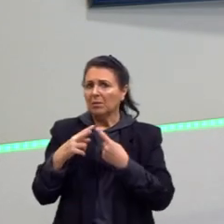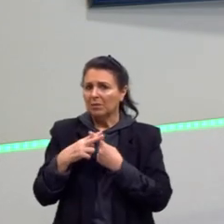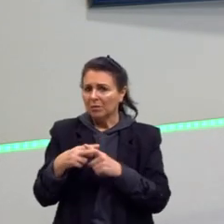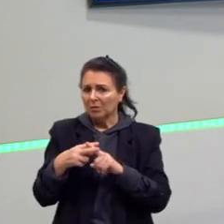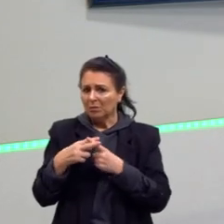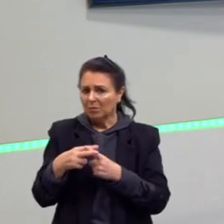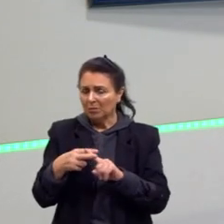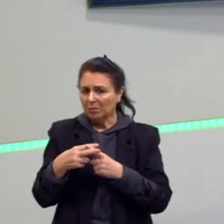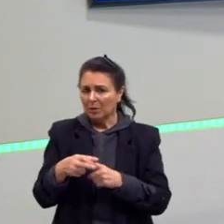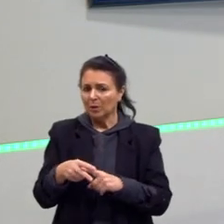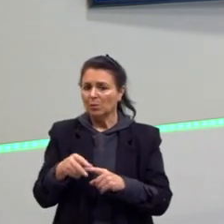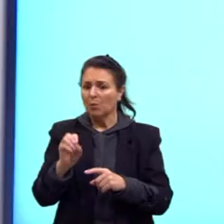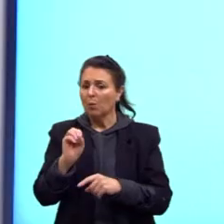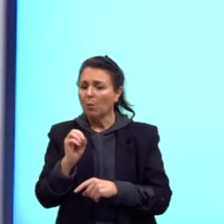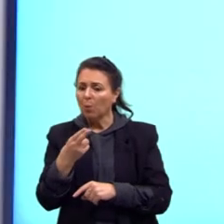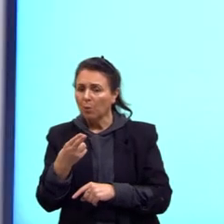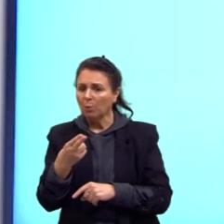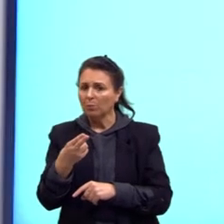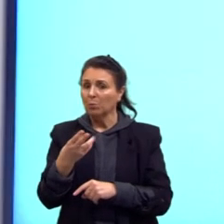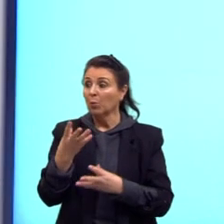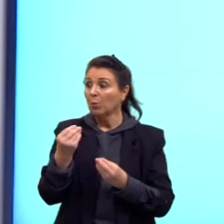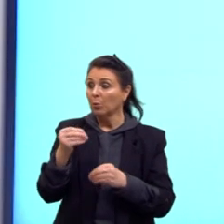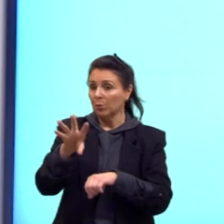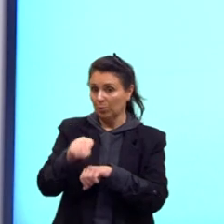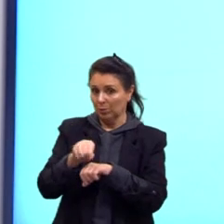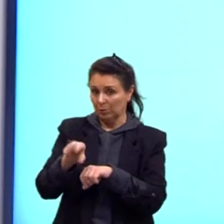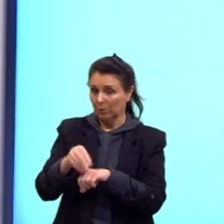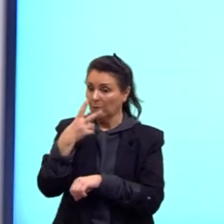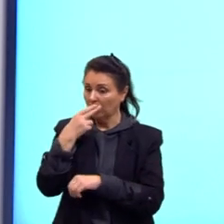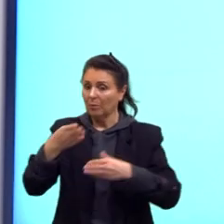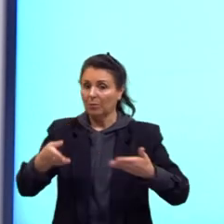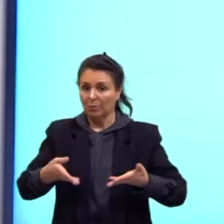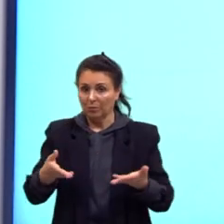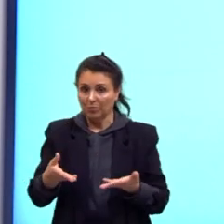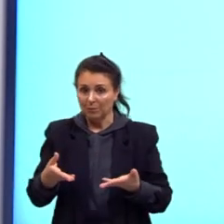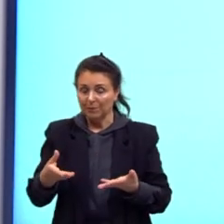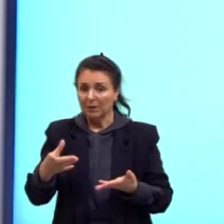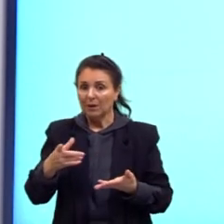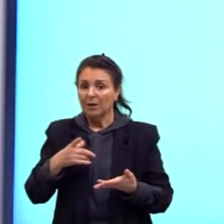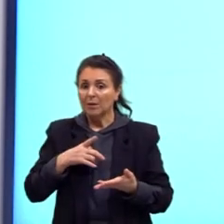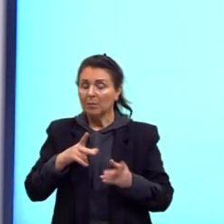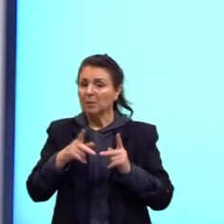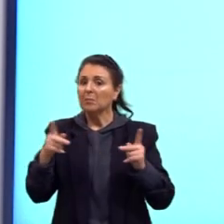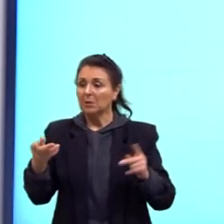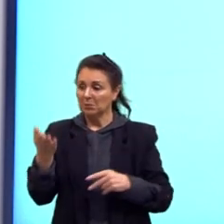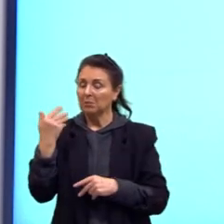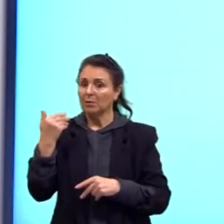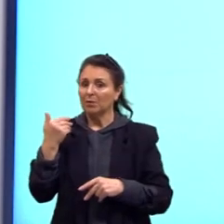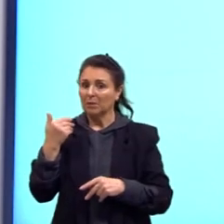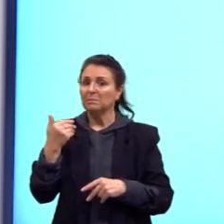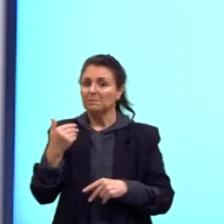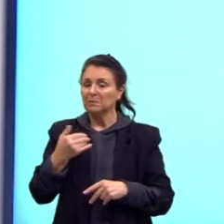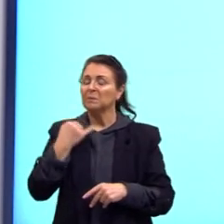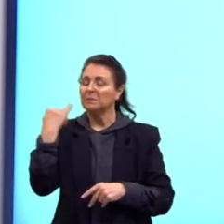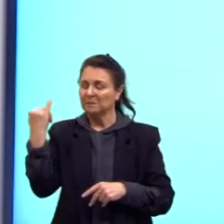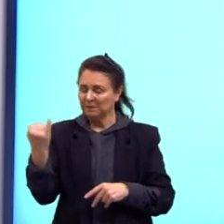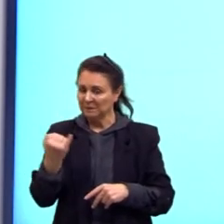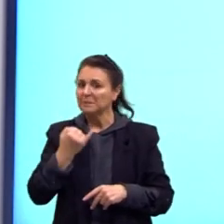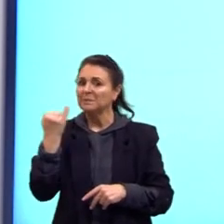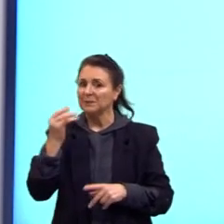ou tanto conhecimento e tecnologia que temos hoje então para esta época foi um grande feito